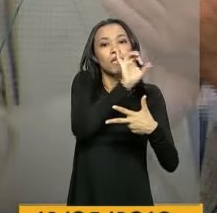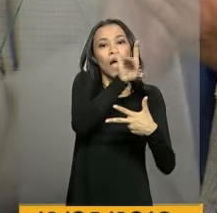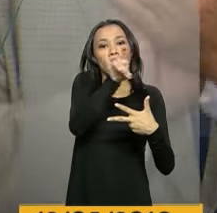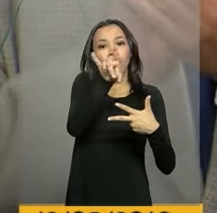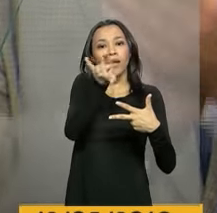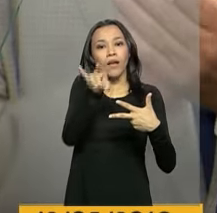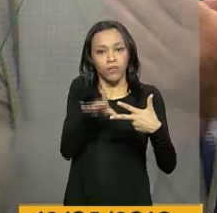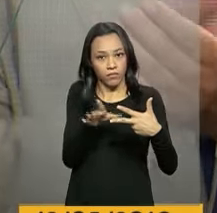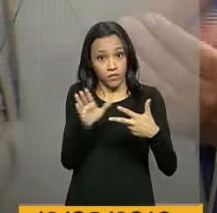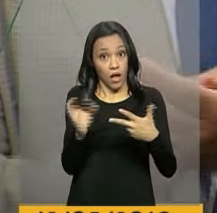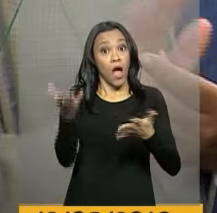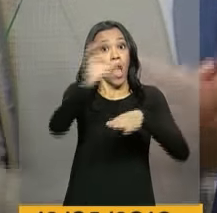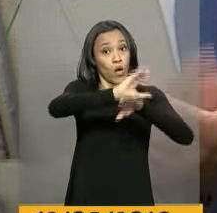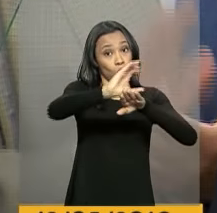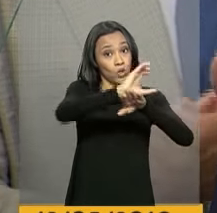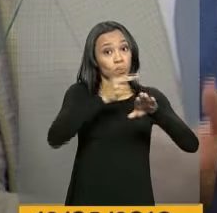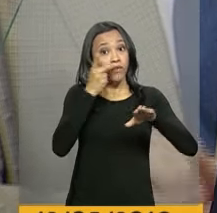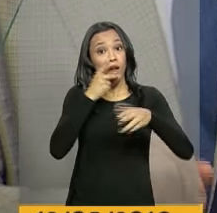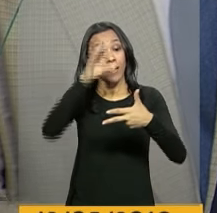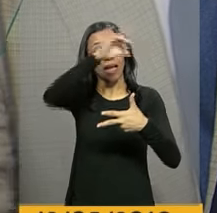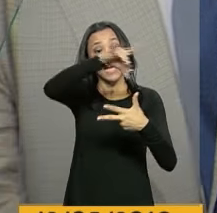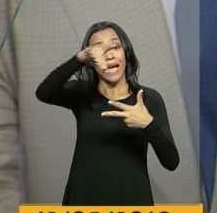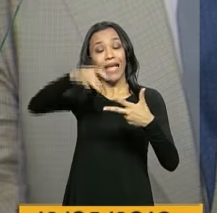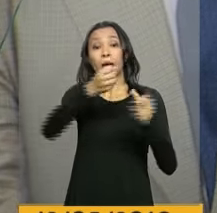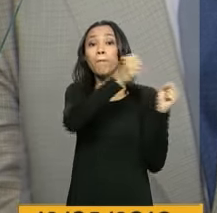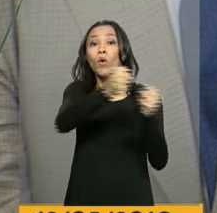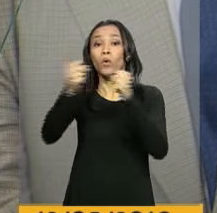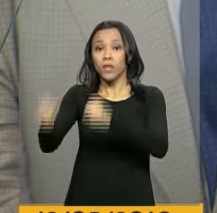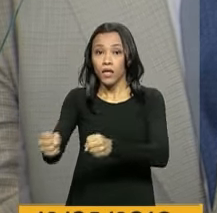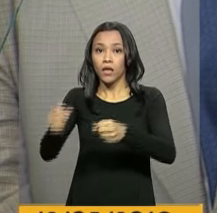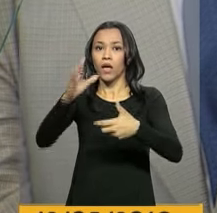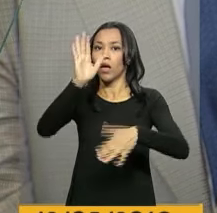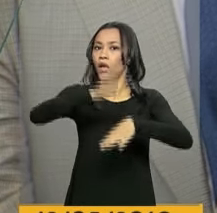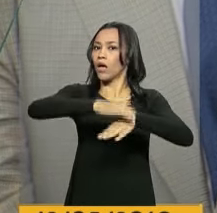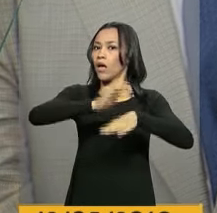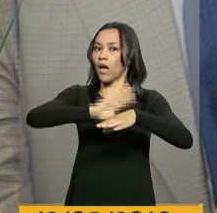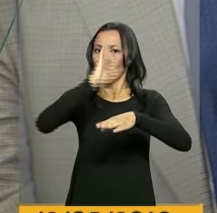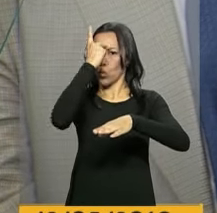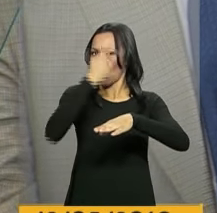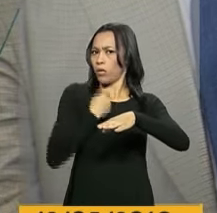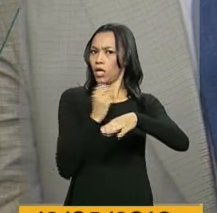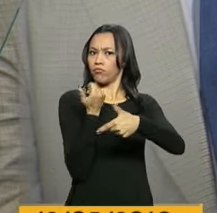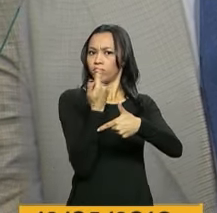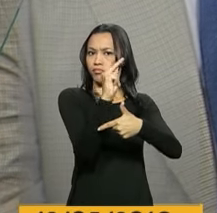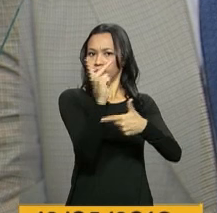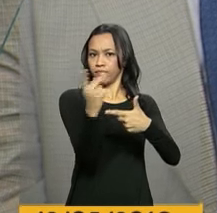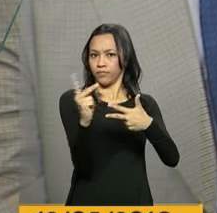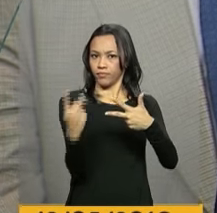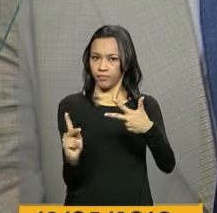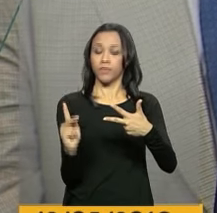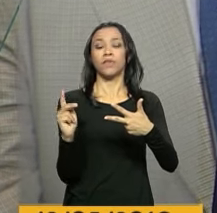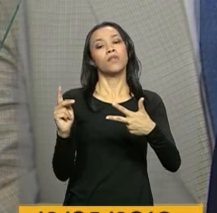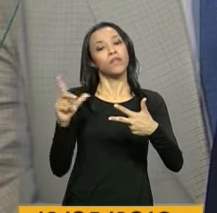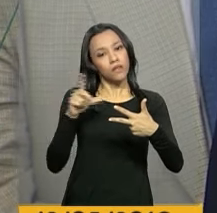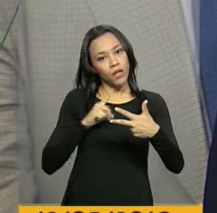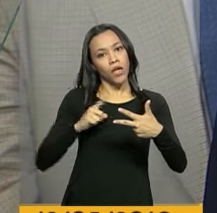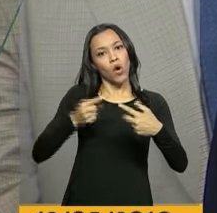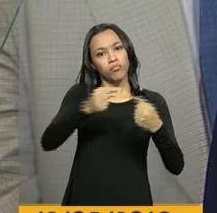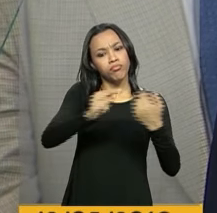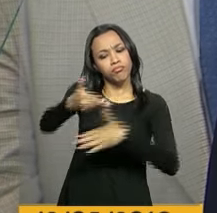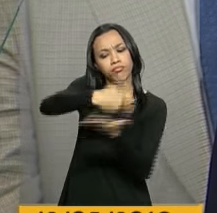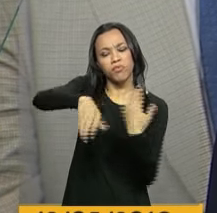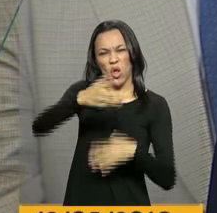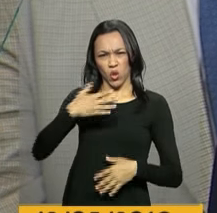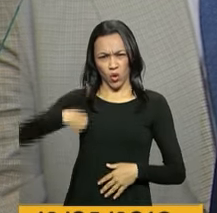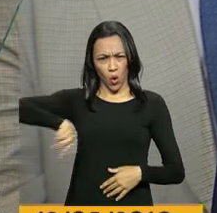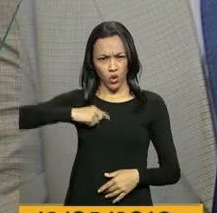A Constituição diz que os poderes são independentes e harmônicos entre si. Ora bem, nós não somos os donos